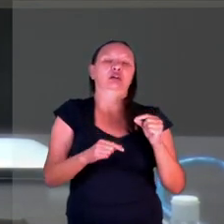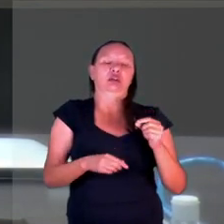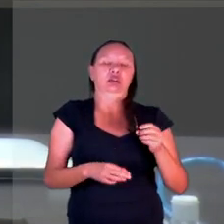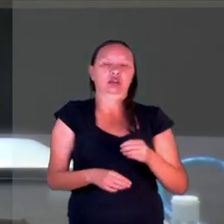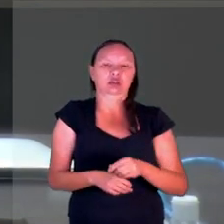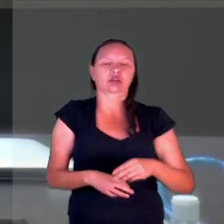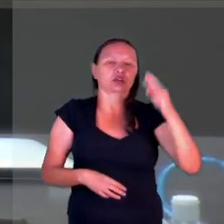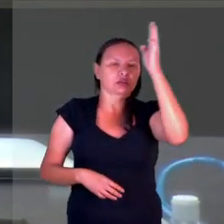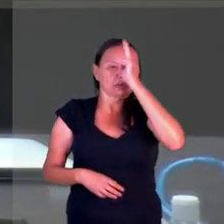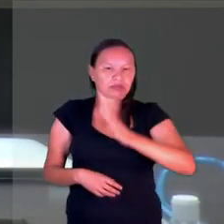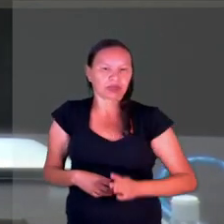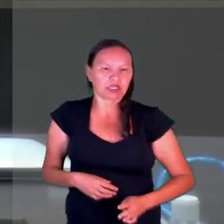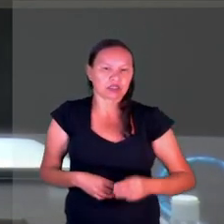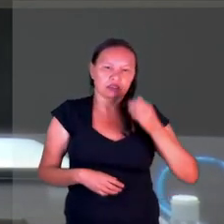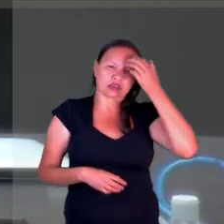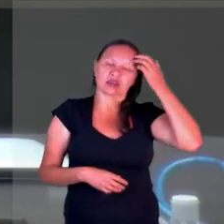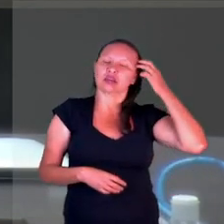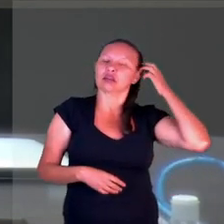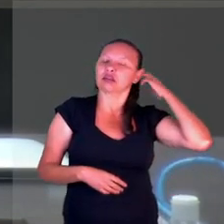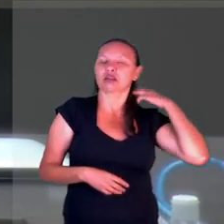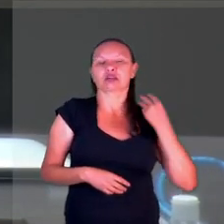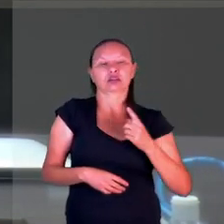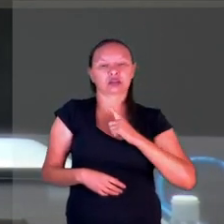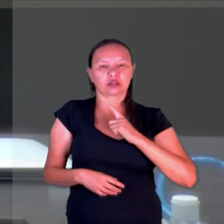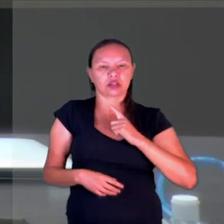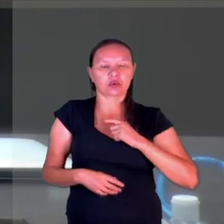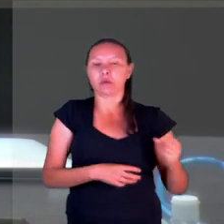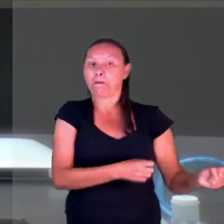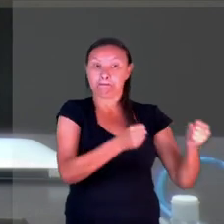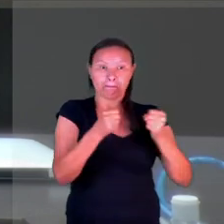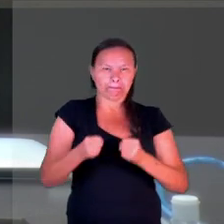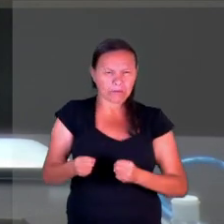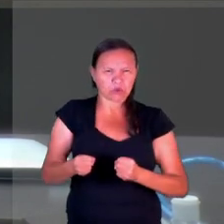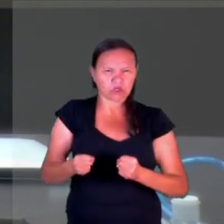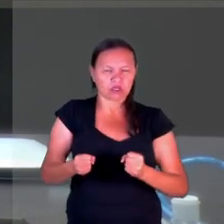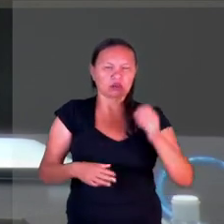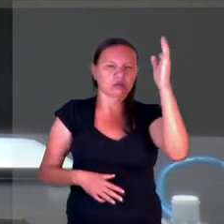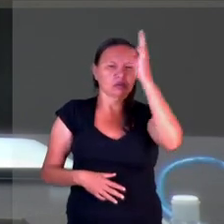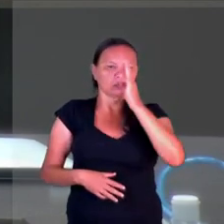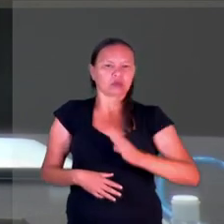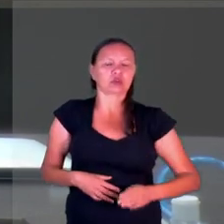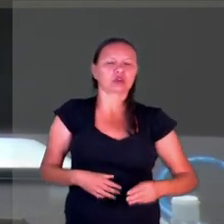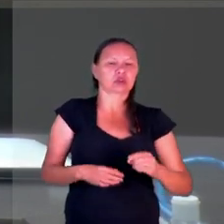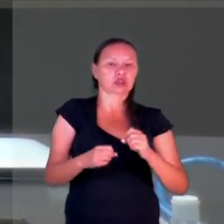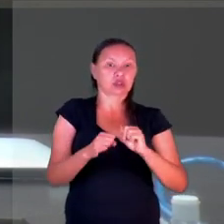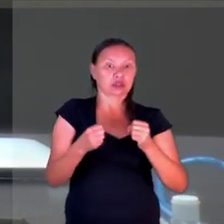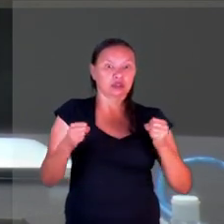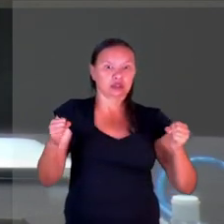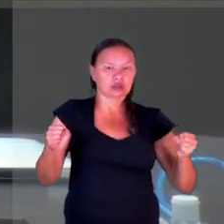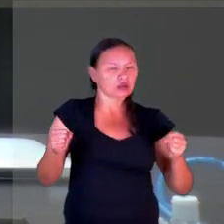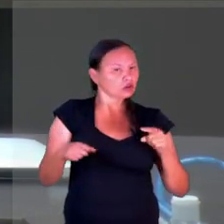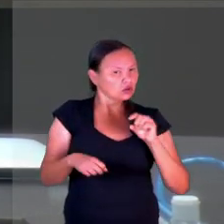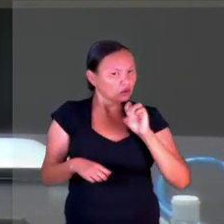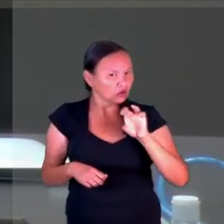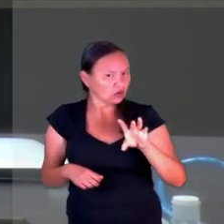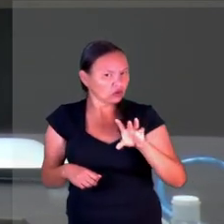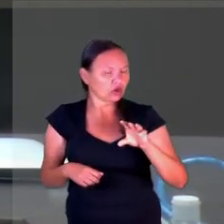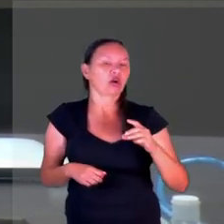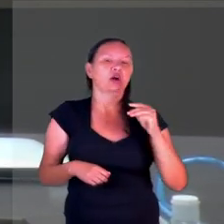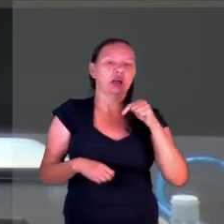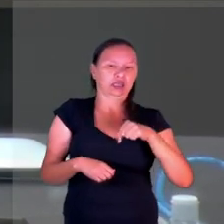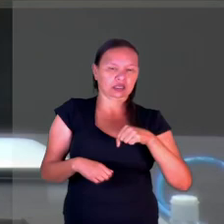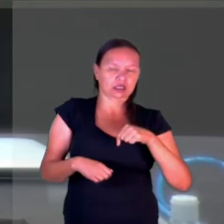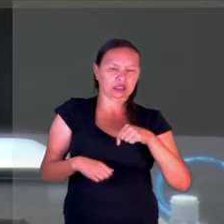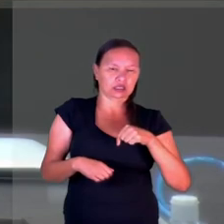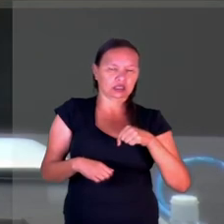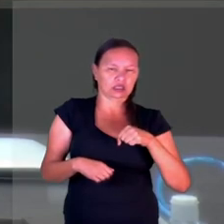ela é forte Ela tem um poderio muito muito grande não só no Brasil como também por todas essas conexões de